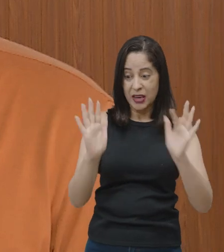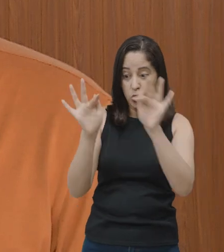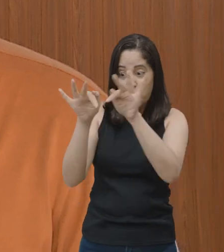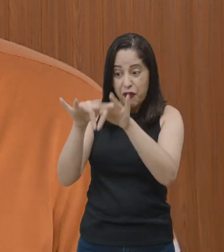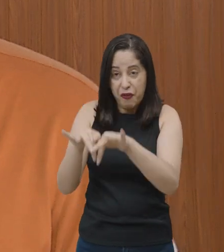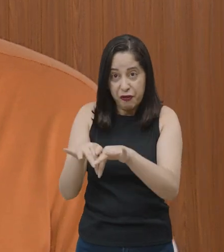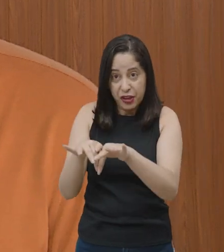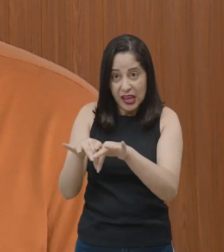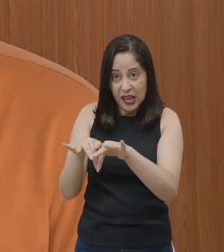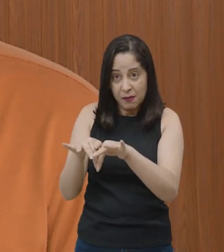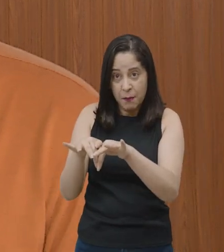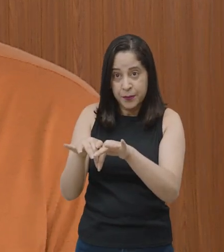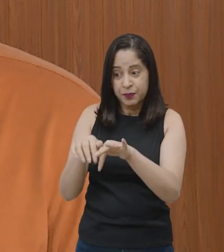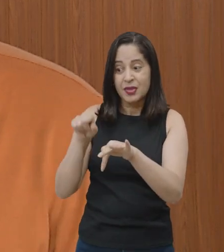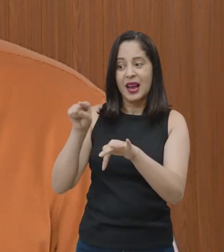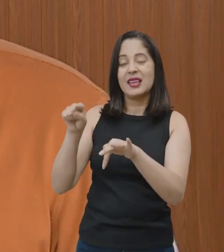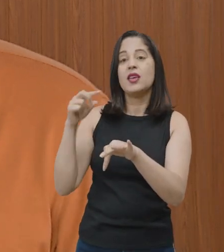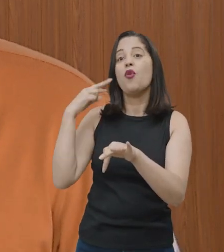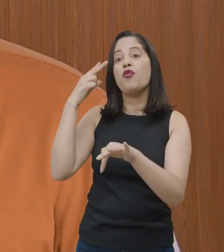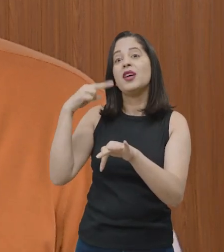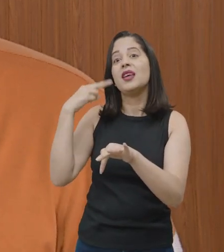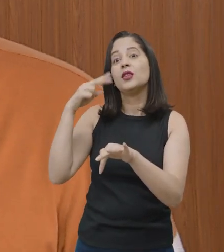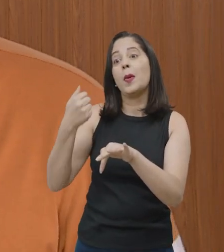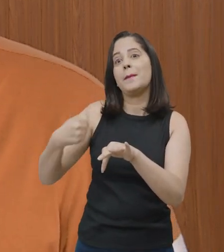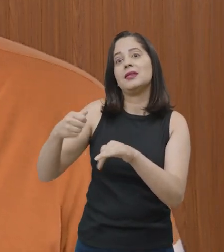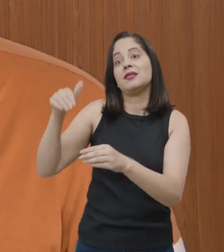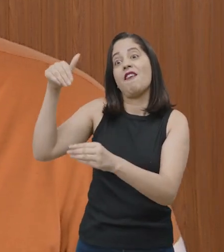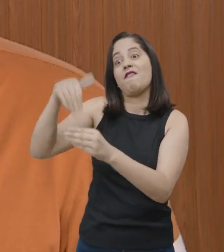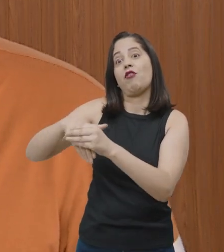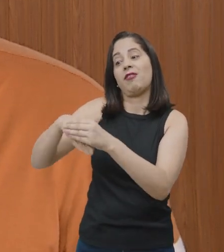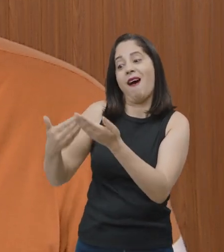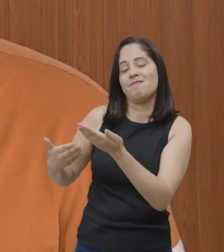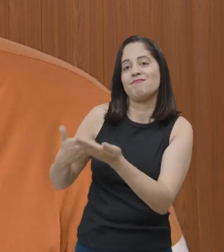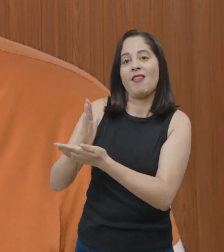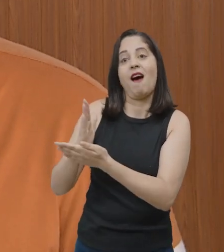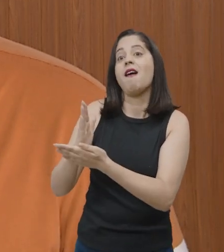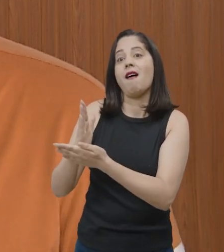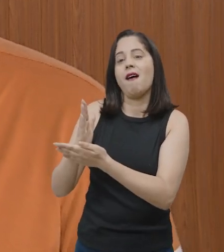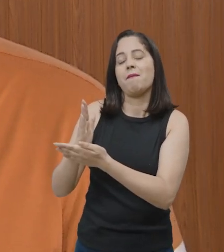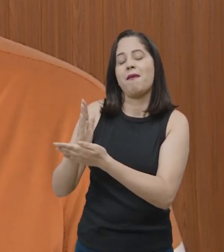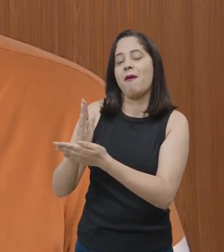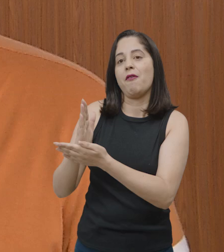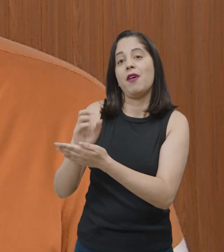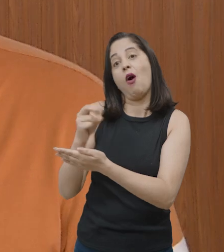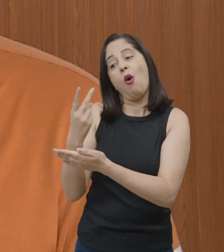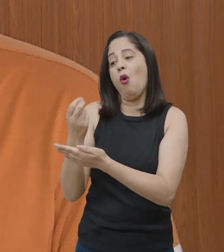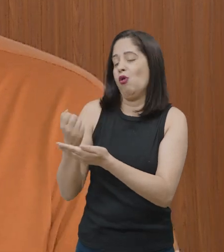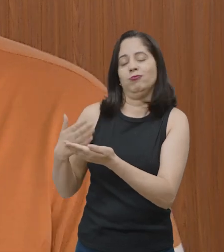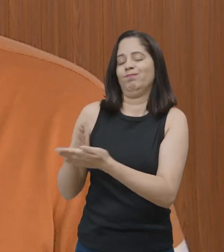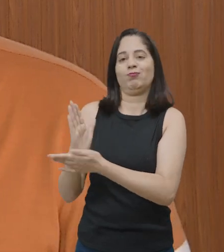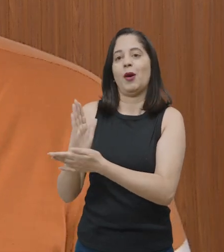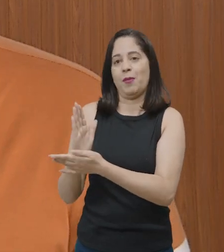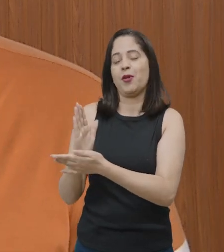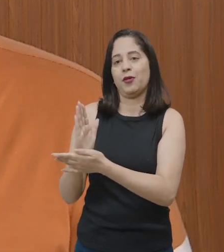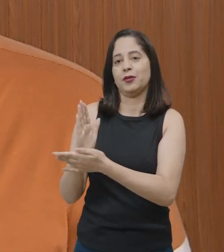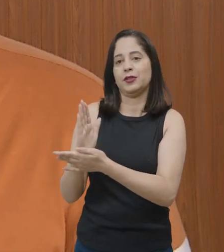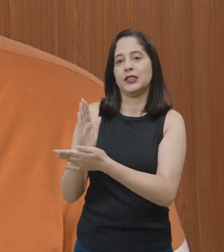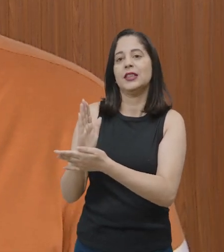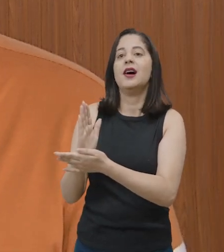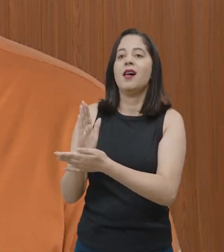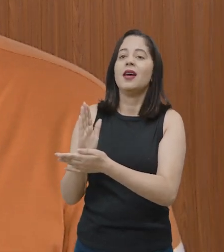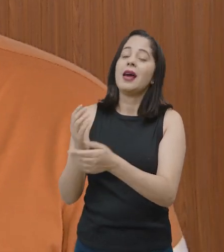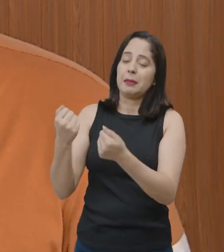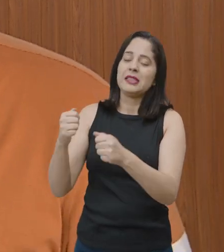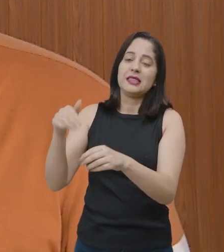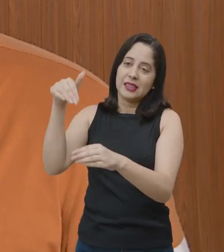tratar de uma emenda apresentada fora do prazo, é necessária a aprovação, a tramitação dessa emenda em plenário. Então, aí os vereadores